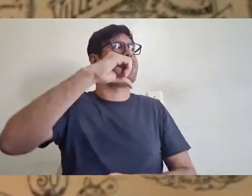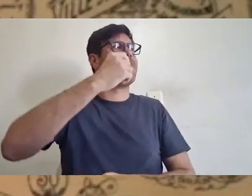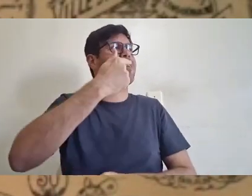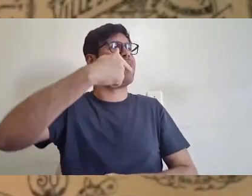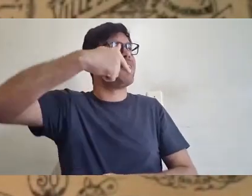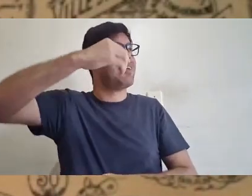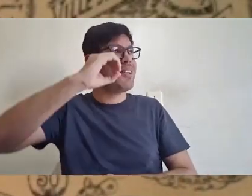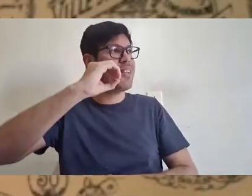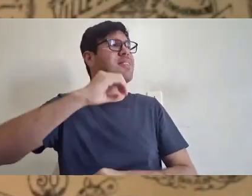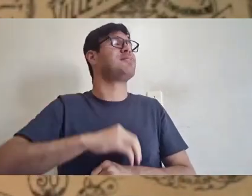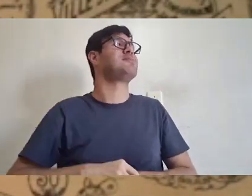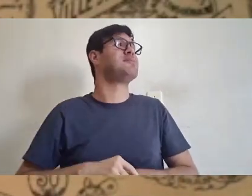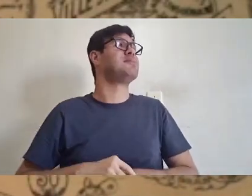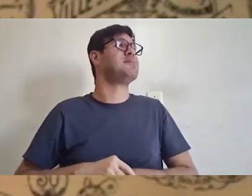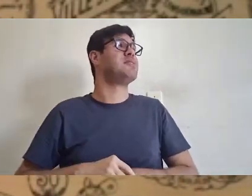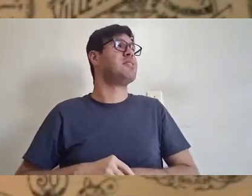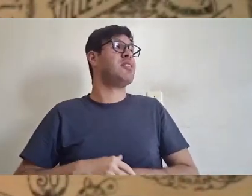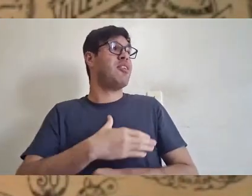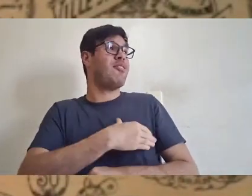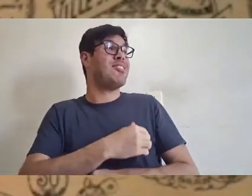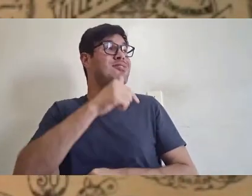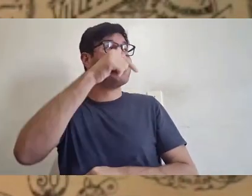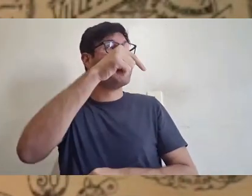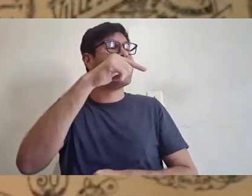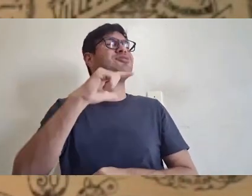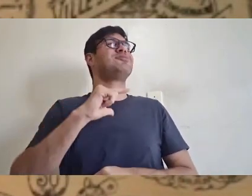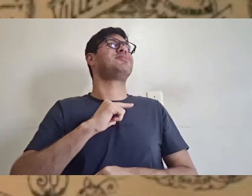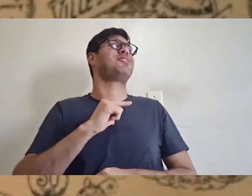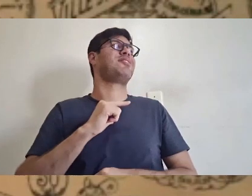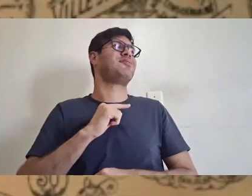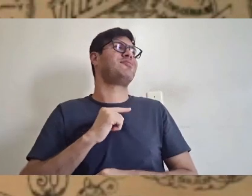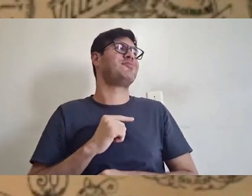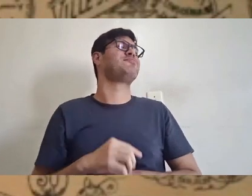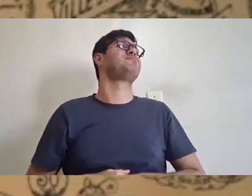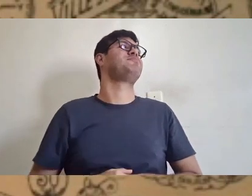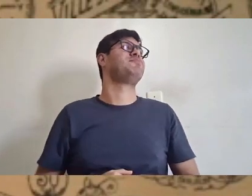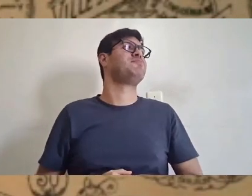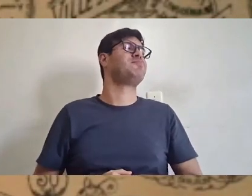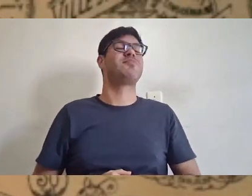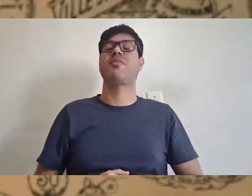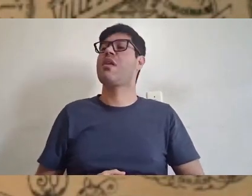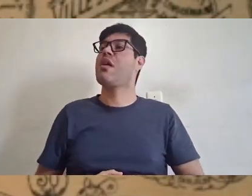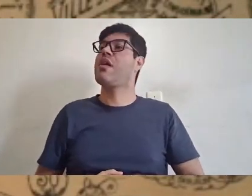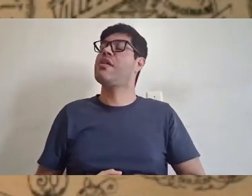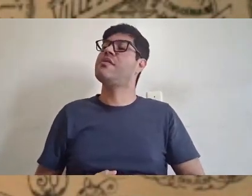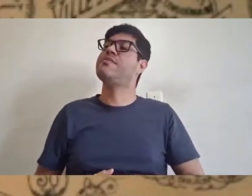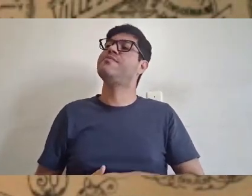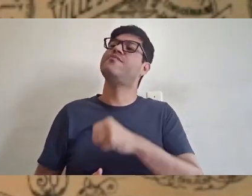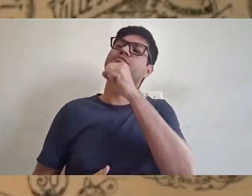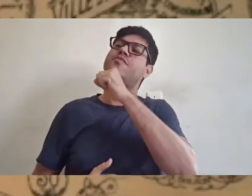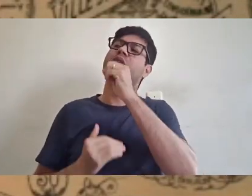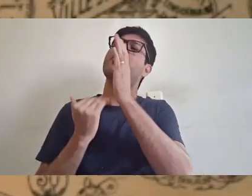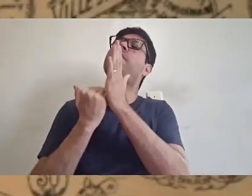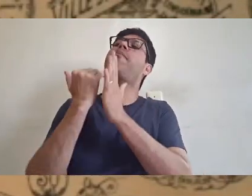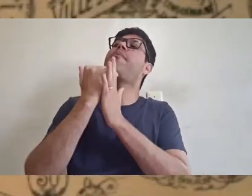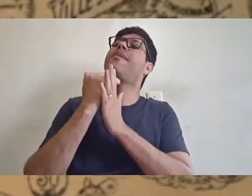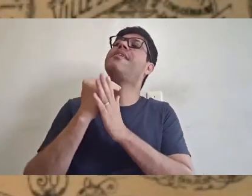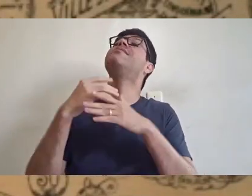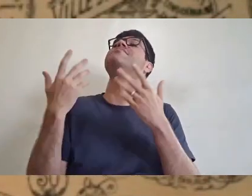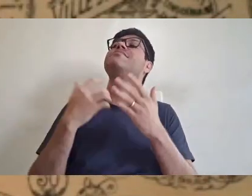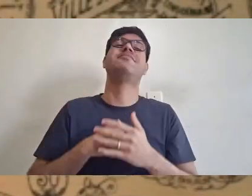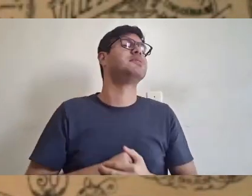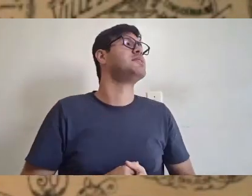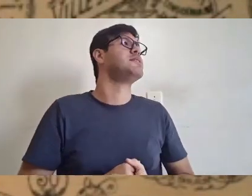Infelizmente. Mãe de 7 filhos. Então, e os seus irmãos são... quem é o mais velho? É o Vernil. Vernil? Que, já esteve aqui